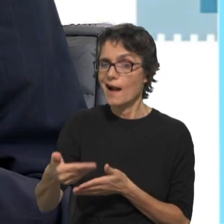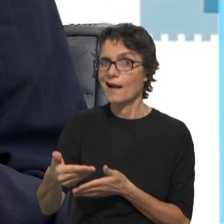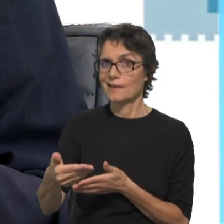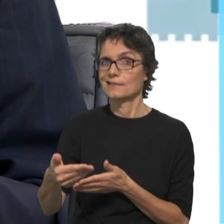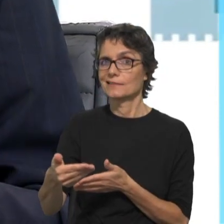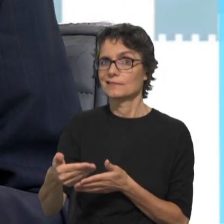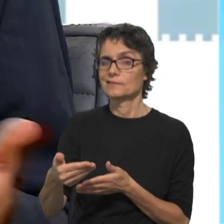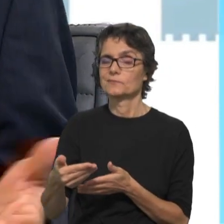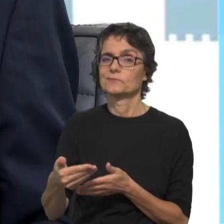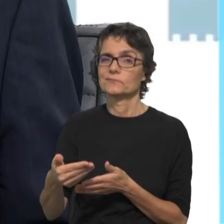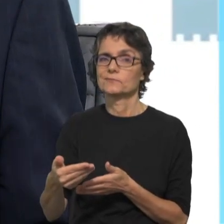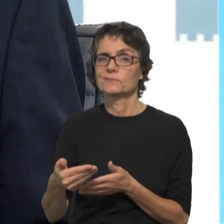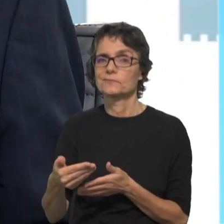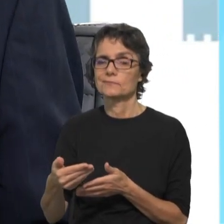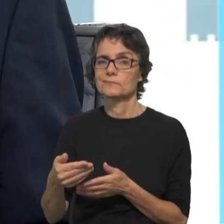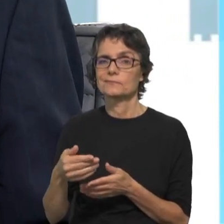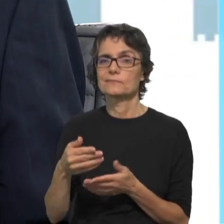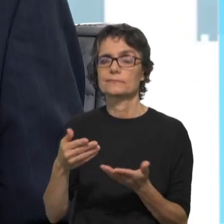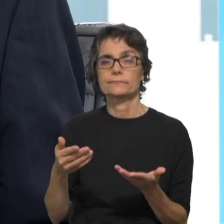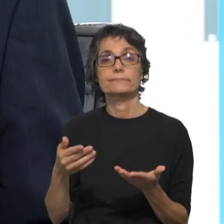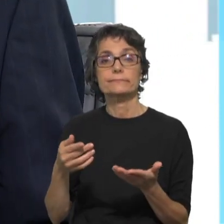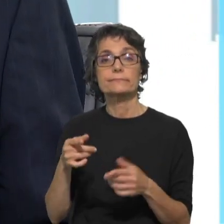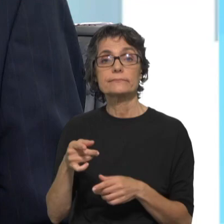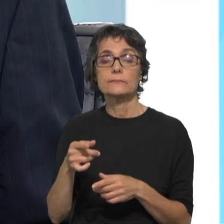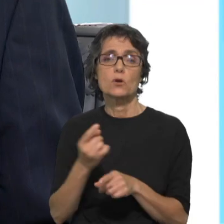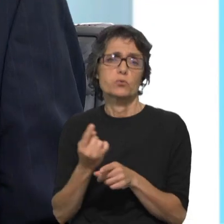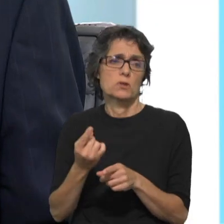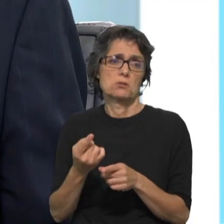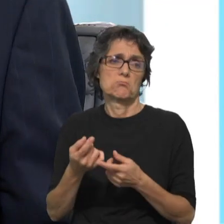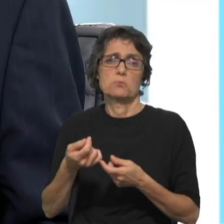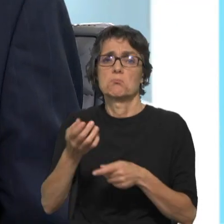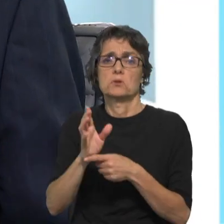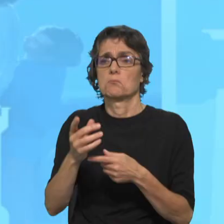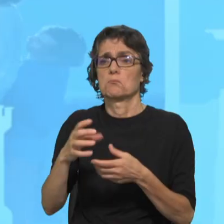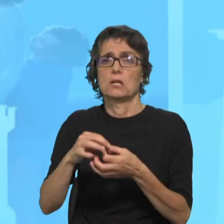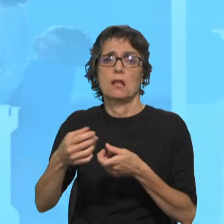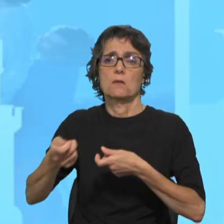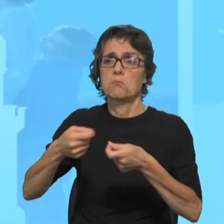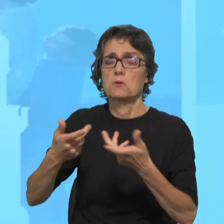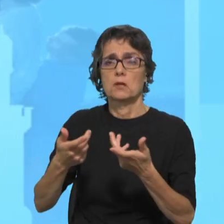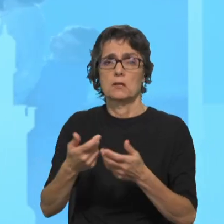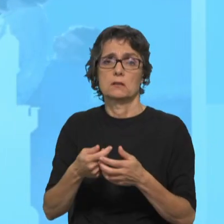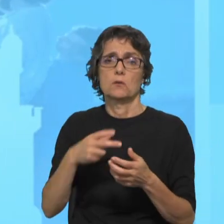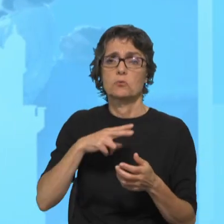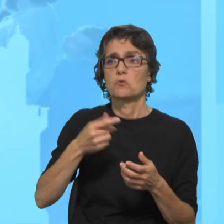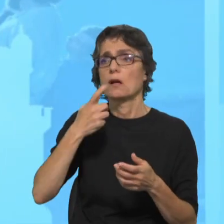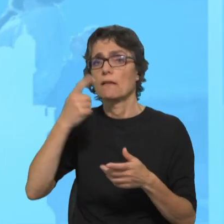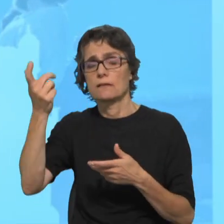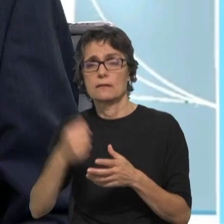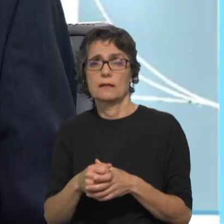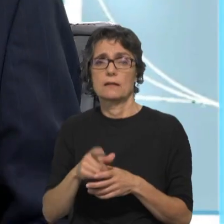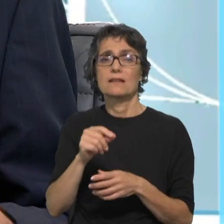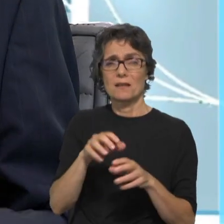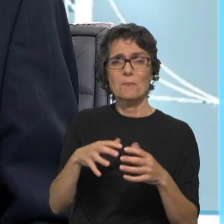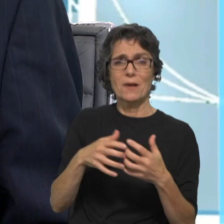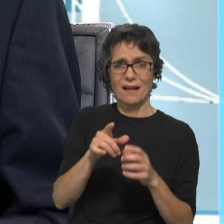não propriamente da missionação, como eu estava a dizer, mas fruto das relações comerciais com a Inglaterra. Até das guerras, não? Exatamente. Aliás, eu até